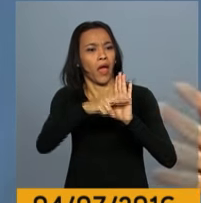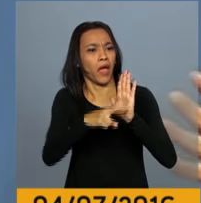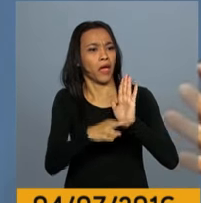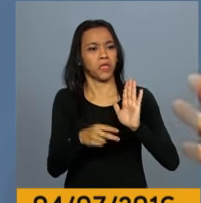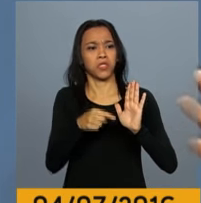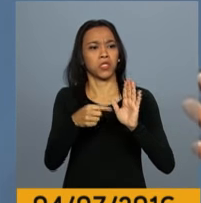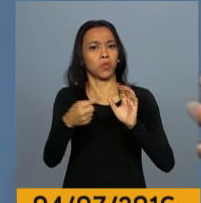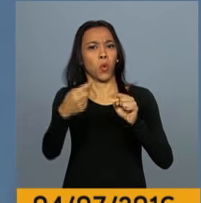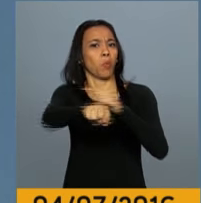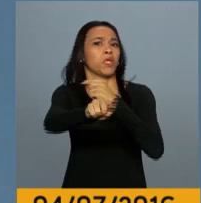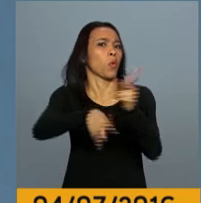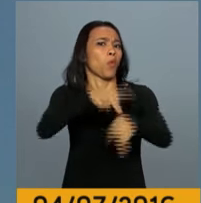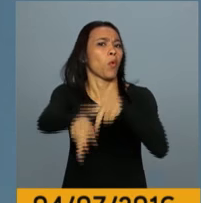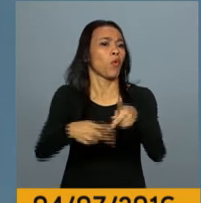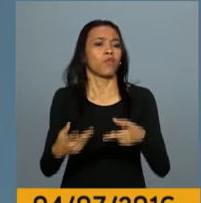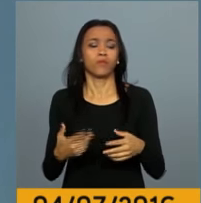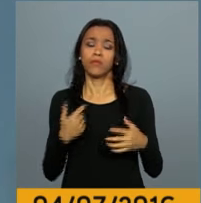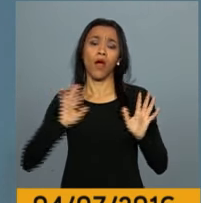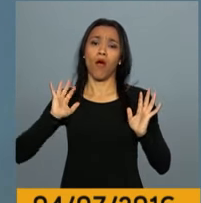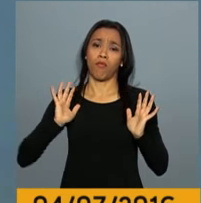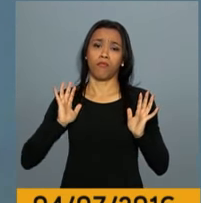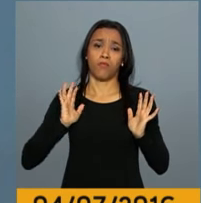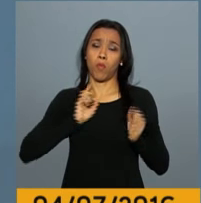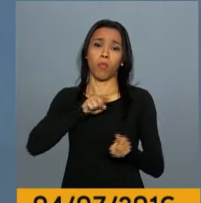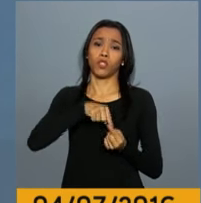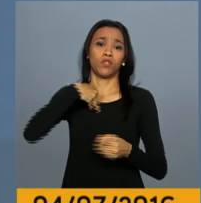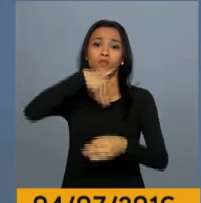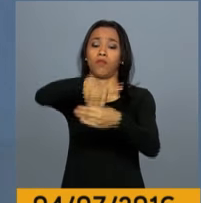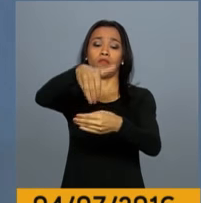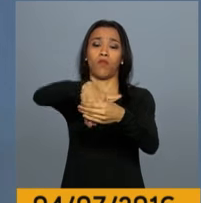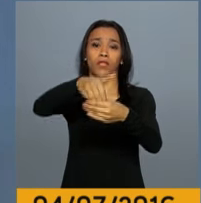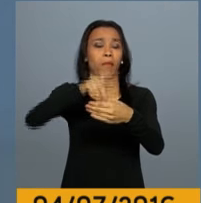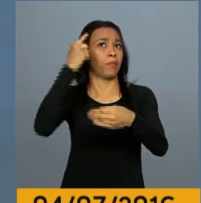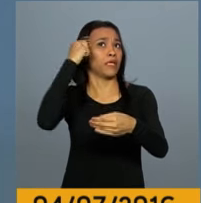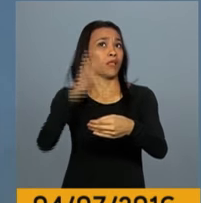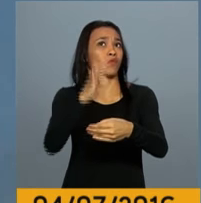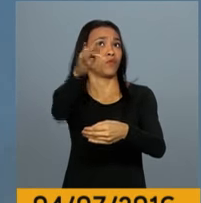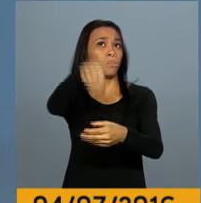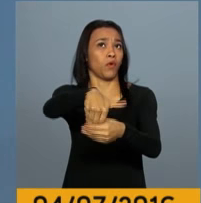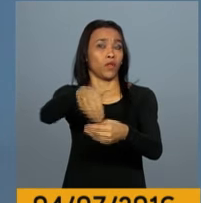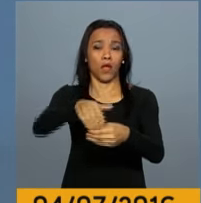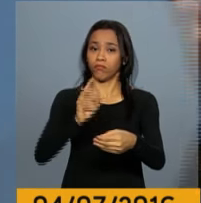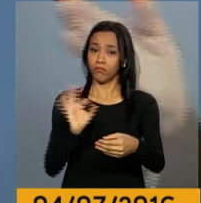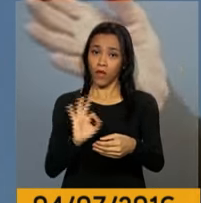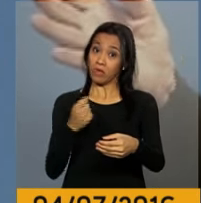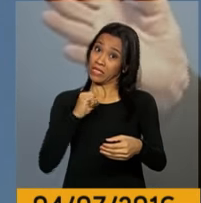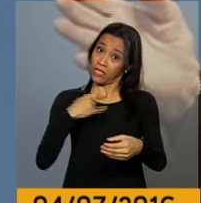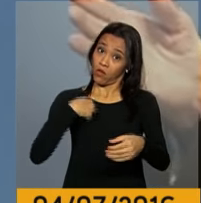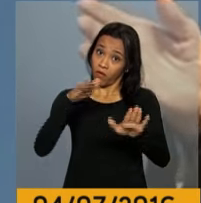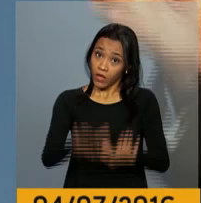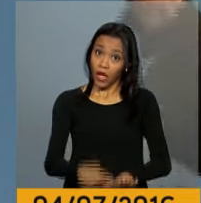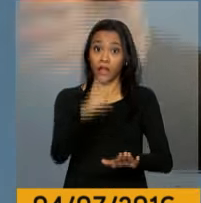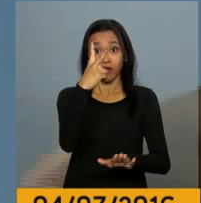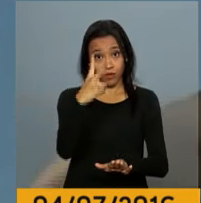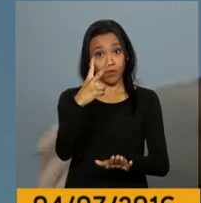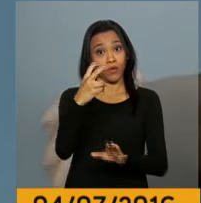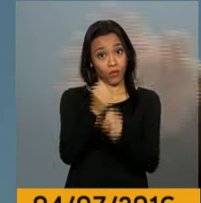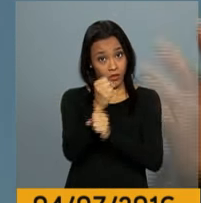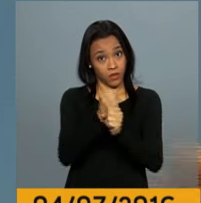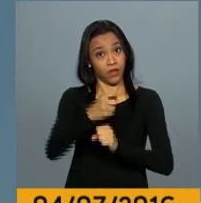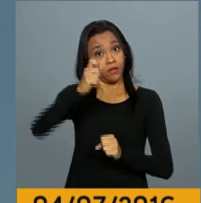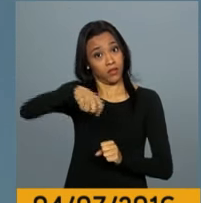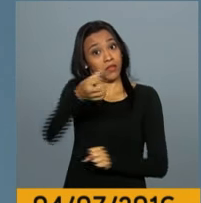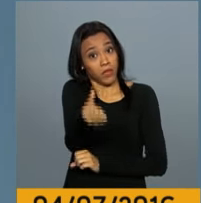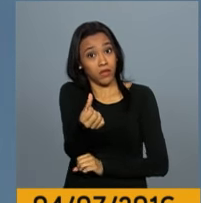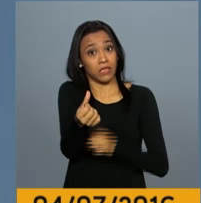Se não, porque o meu objetivo não é eleitoral. O meu objetivo, nesses 2 anos e meio, se eu ficar em 2 anos e meio, ainda